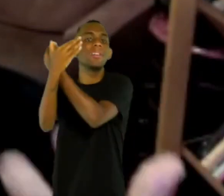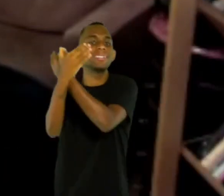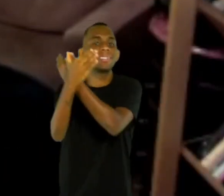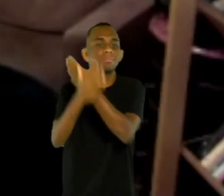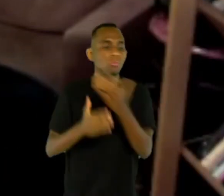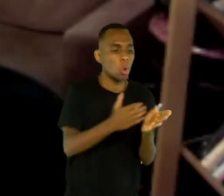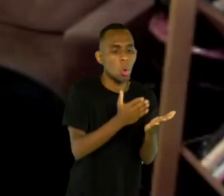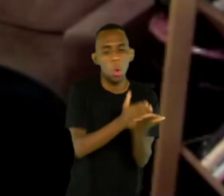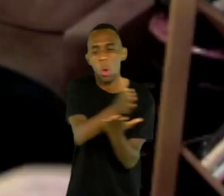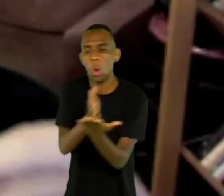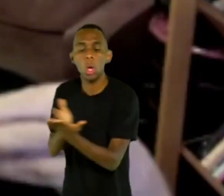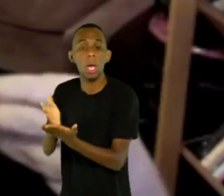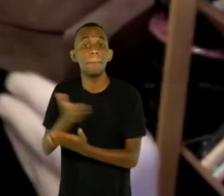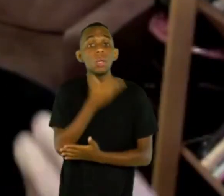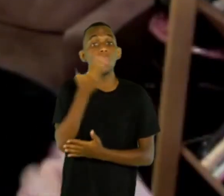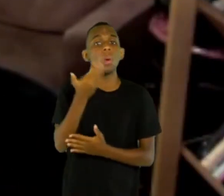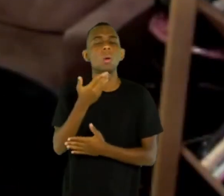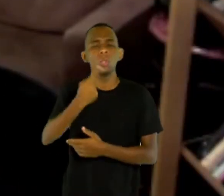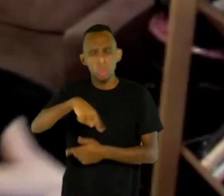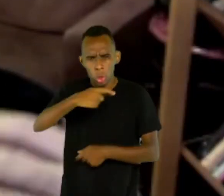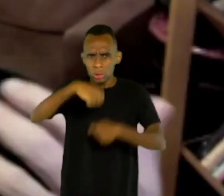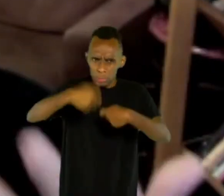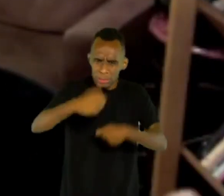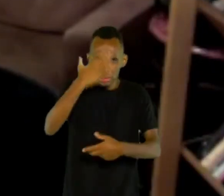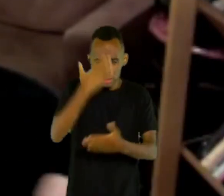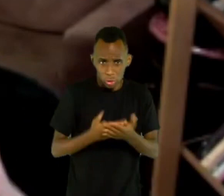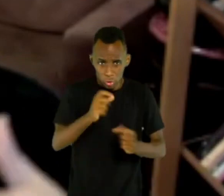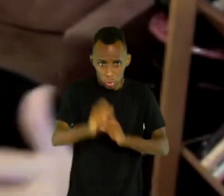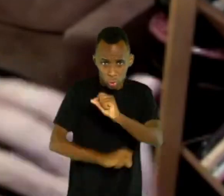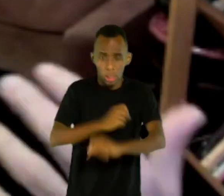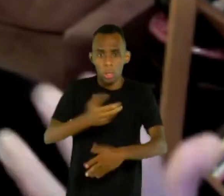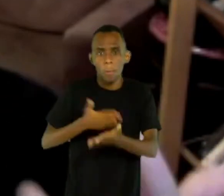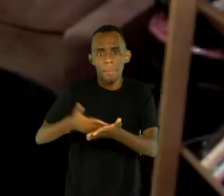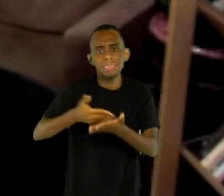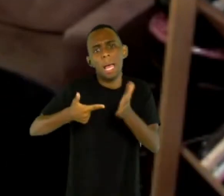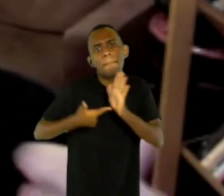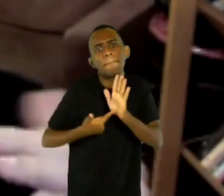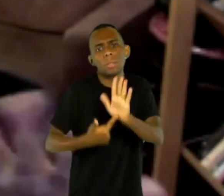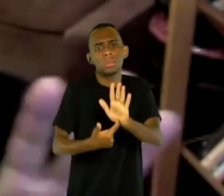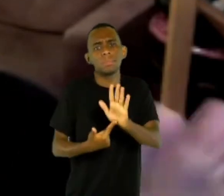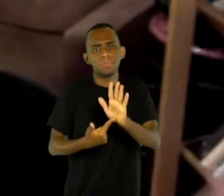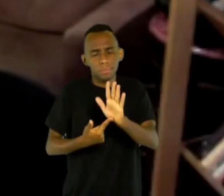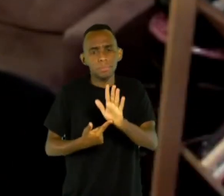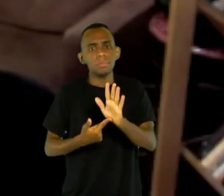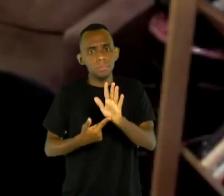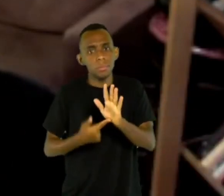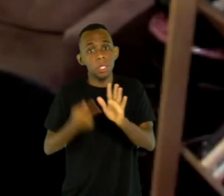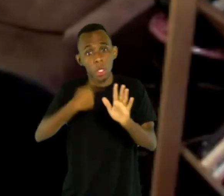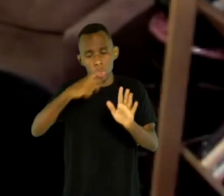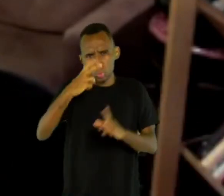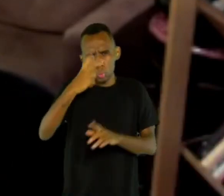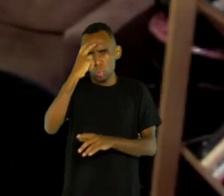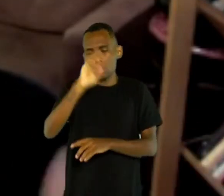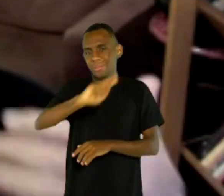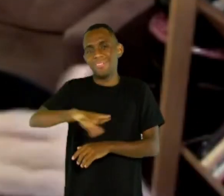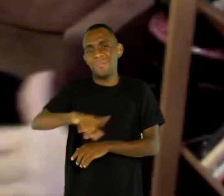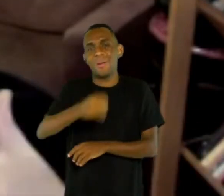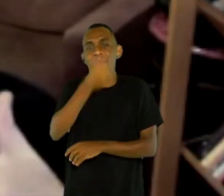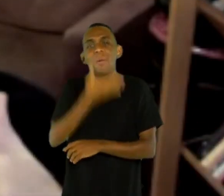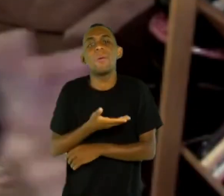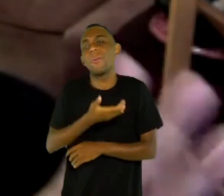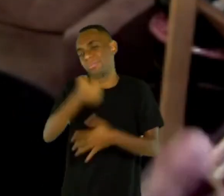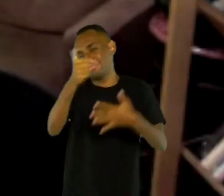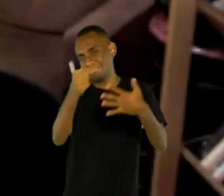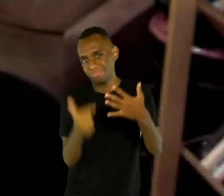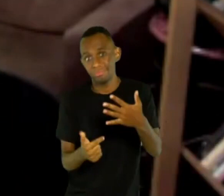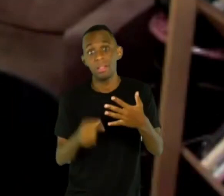tem que fazer isso, sabe? Começar a mostrar que a nossa cultura não é boa em vários aspectos. Ela é